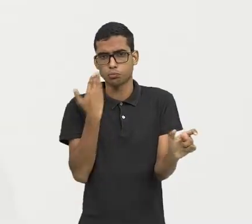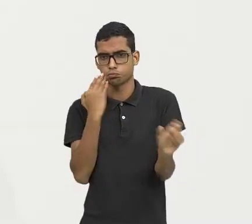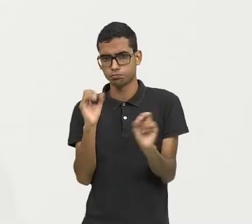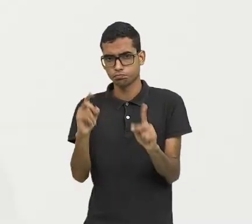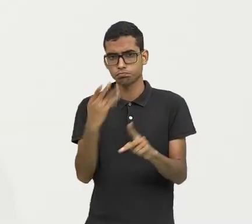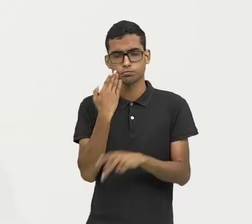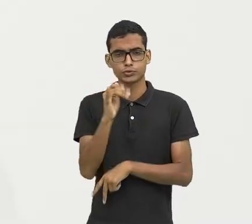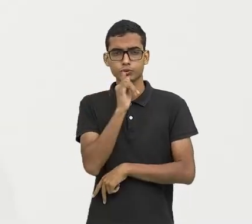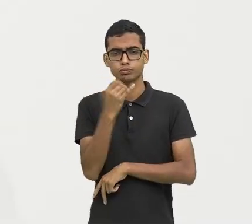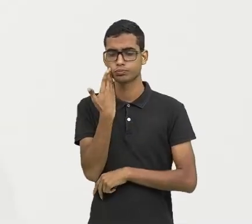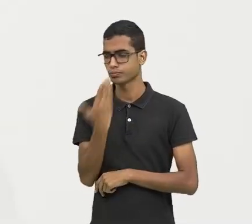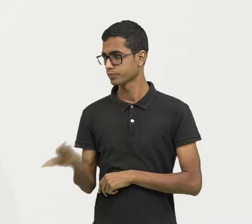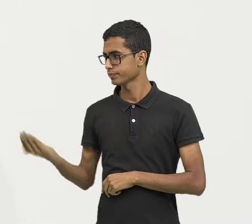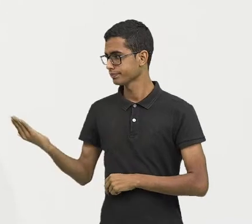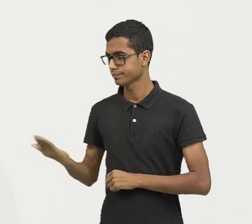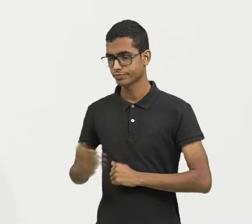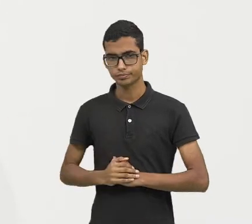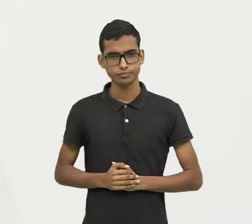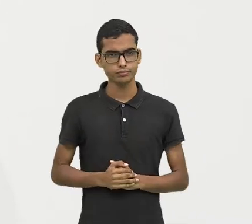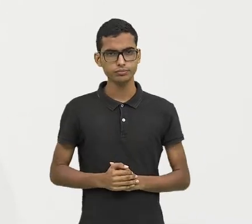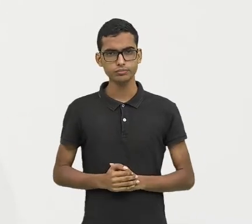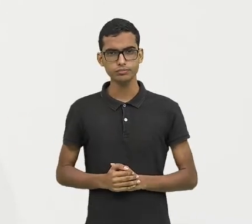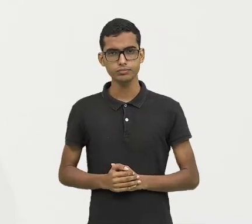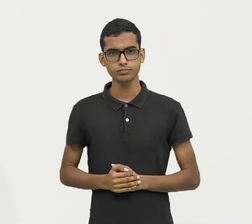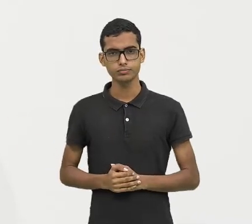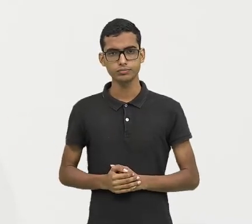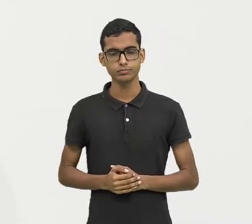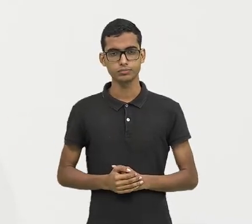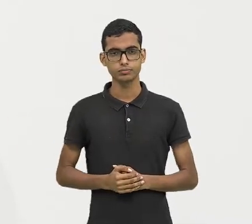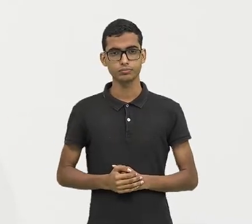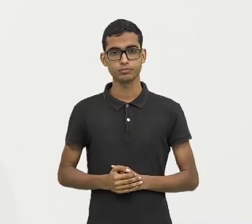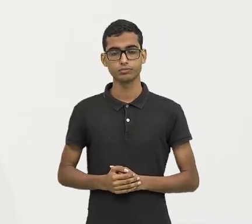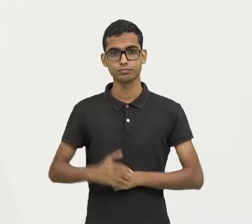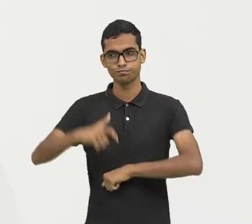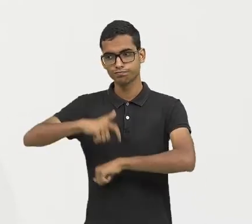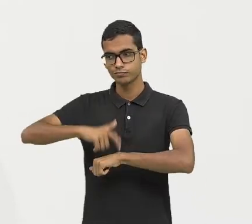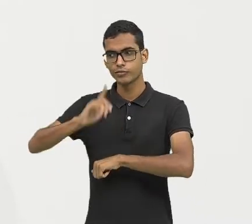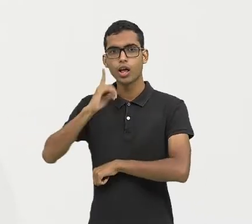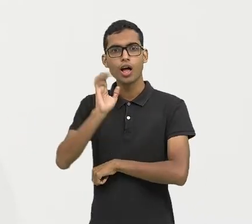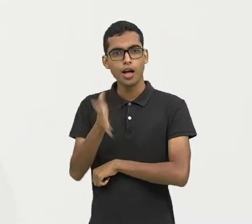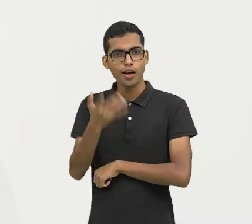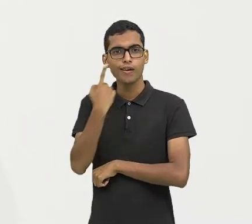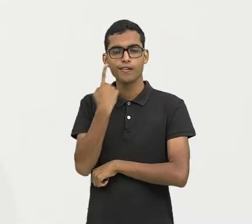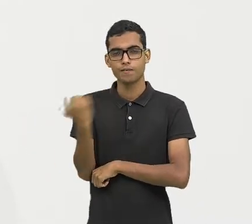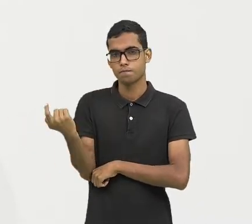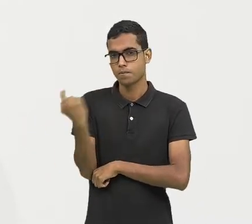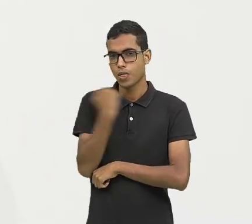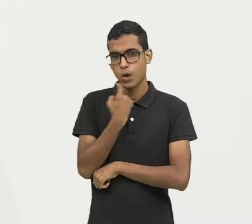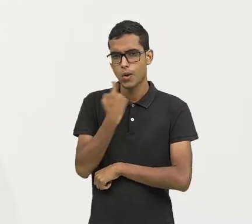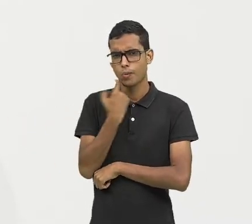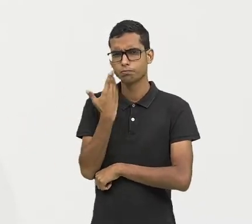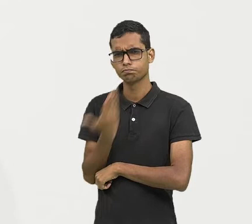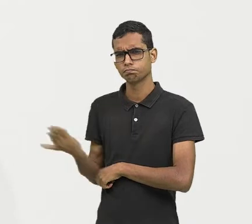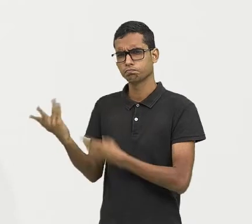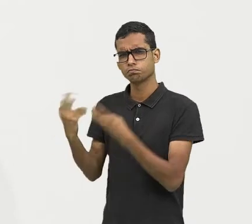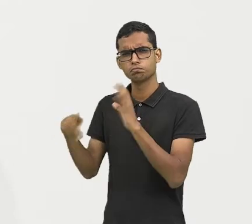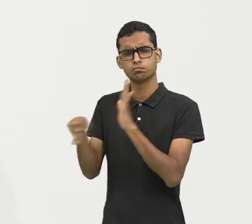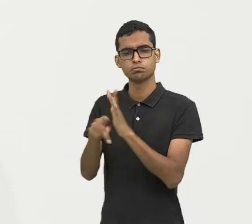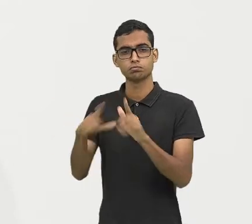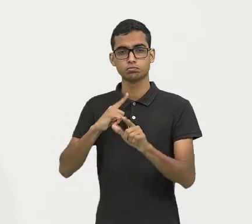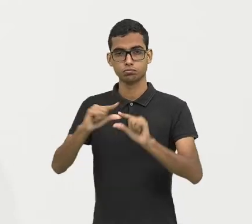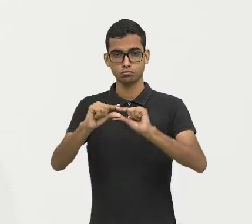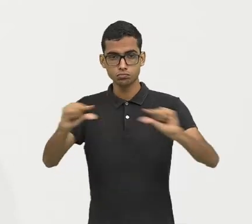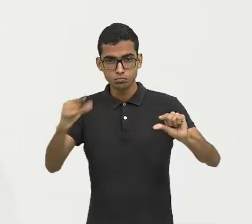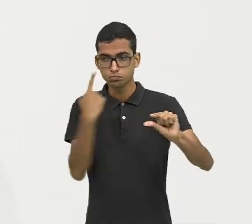nossos exemplos aí. Olha só, já é sexta-feira. Observem que este é um dos versos